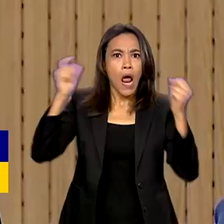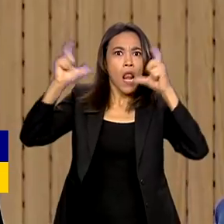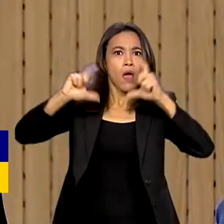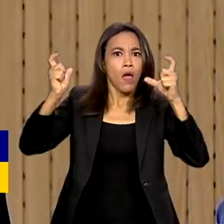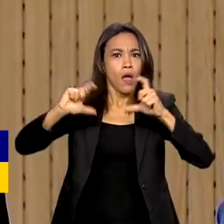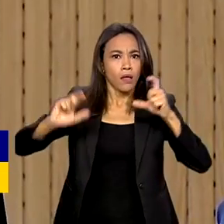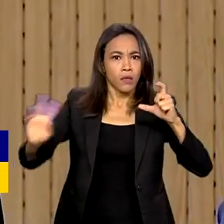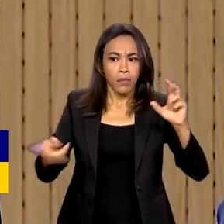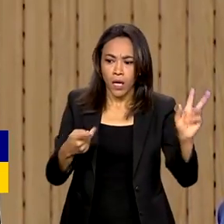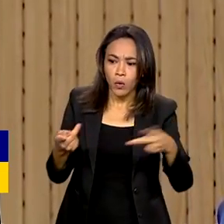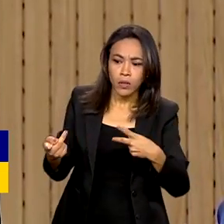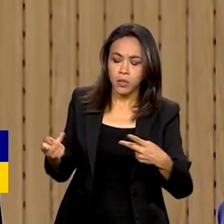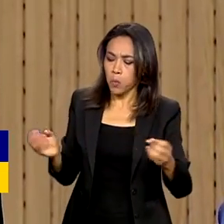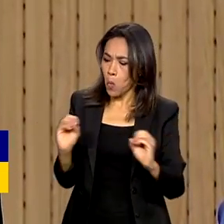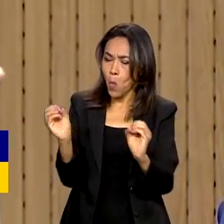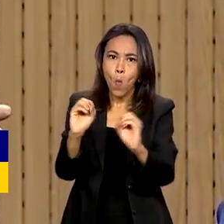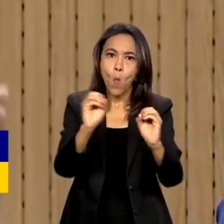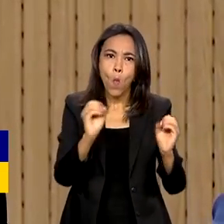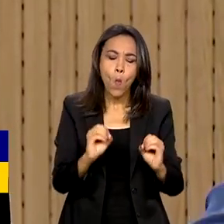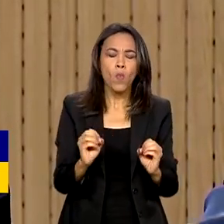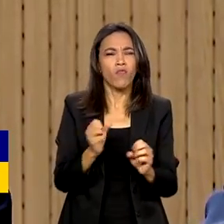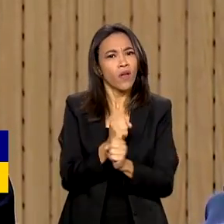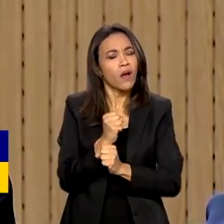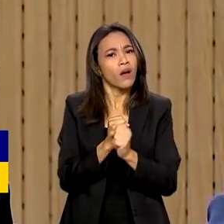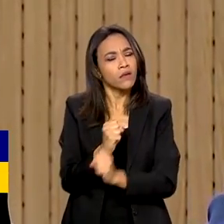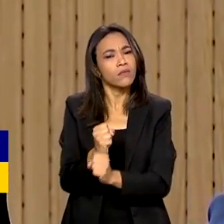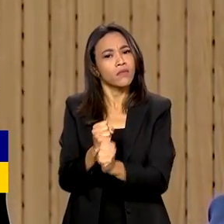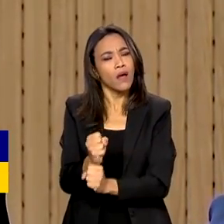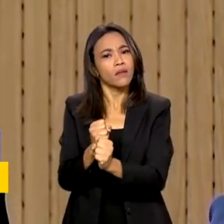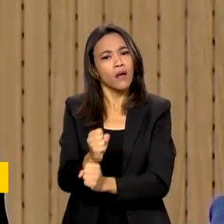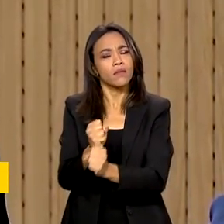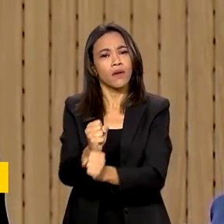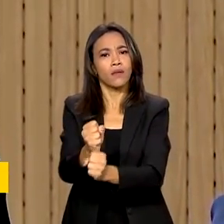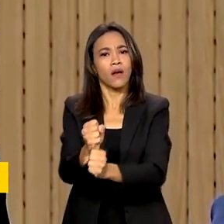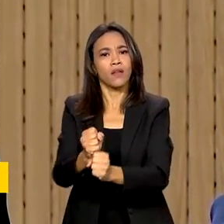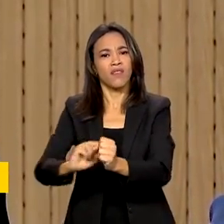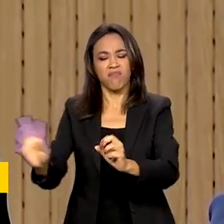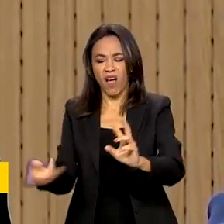inteiro. Isso foi uma coisa inédita depois de anos de avanço predatório sobre a região.